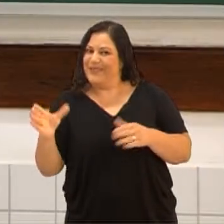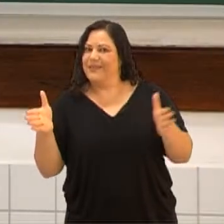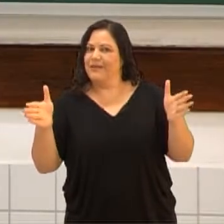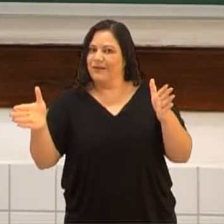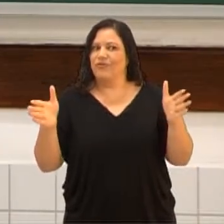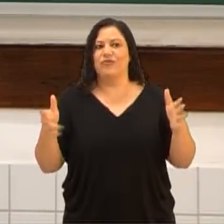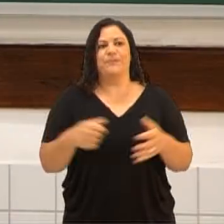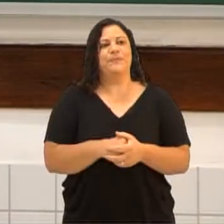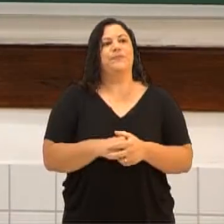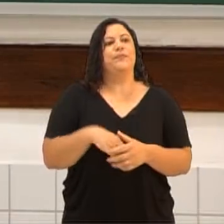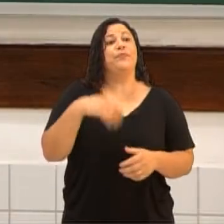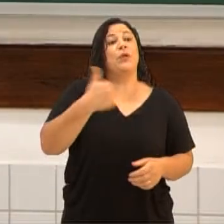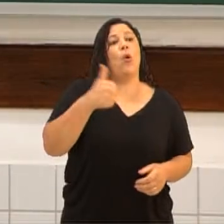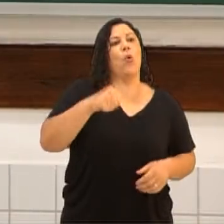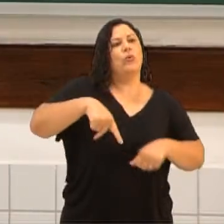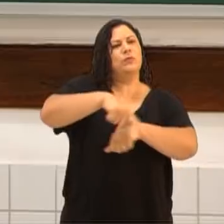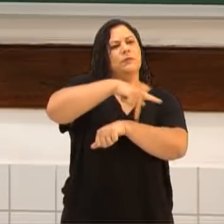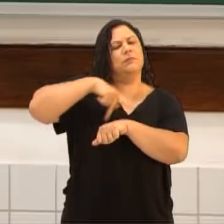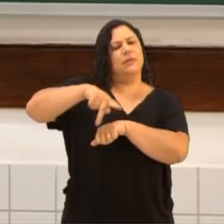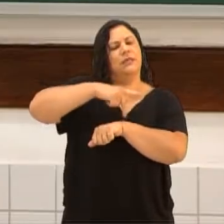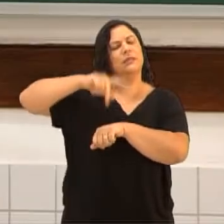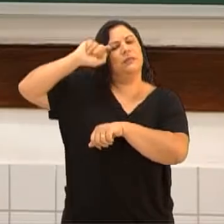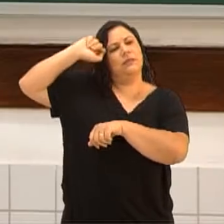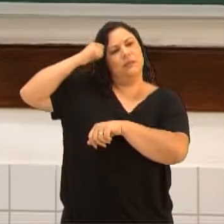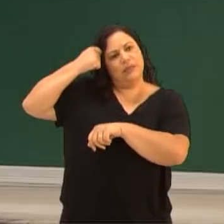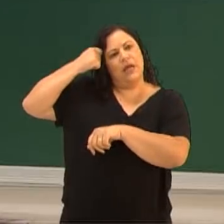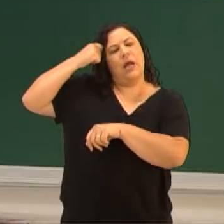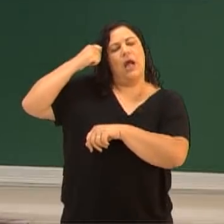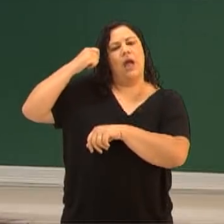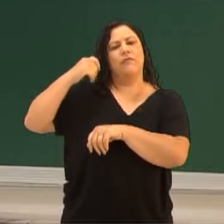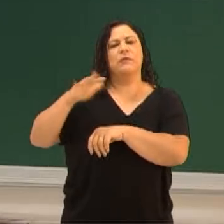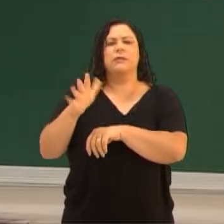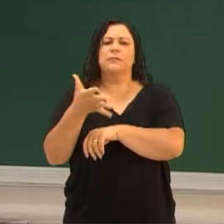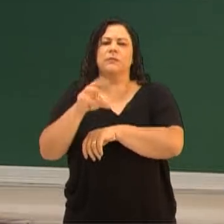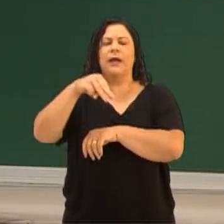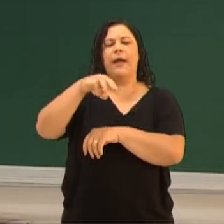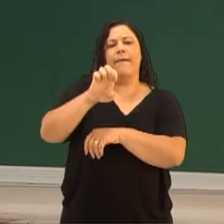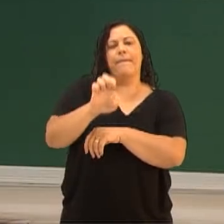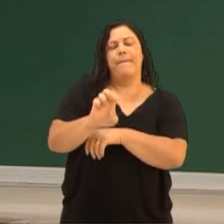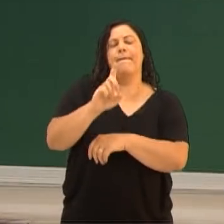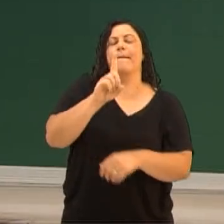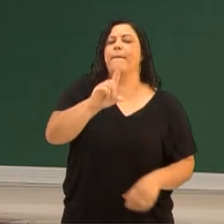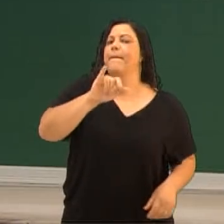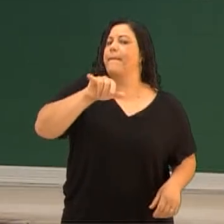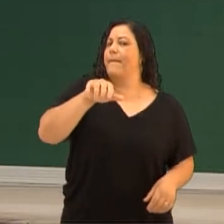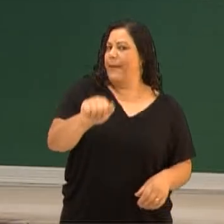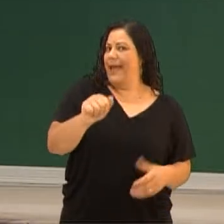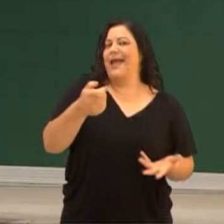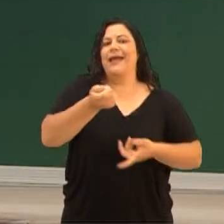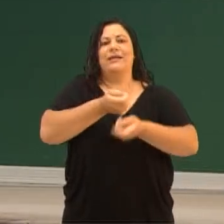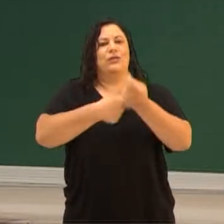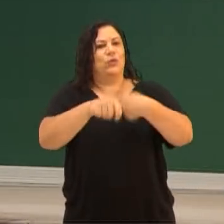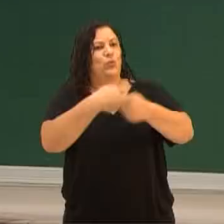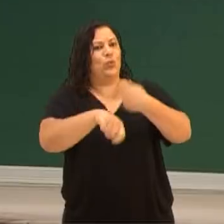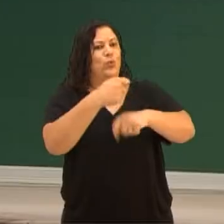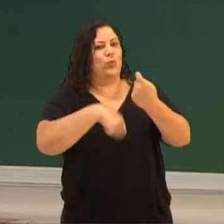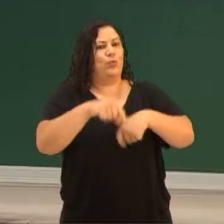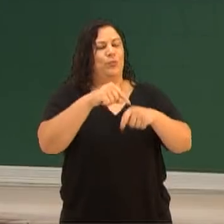o patamar de país de economia média ou elevada. Isso é importantíssimo para o continente africano, né,